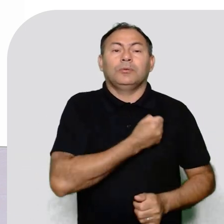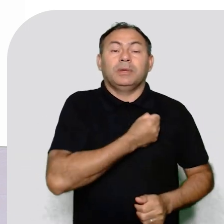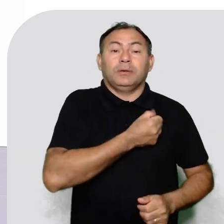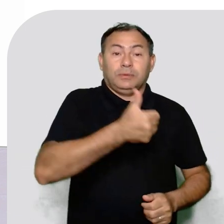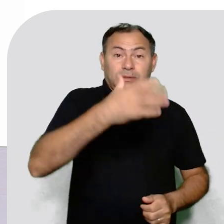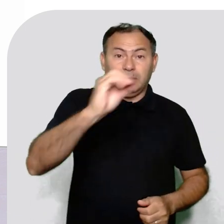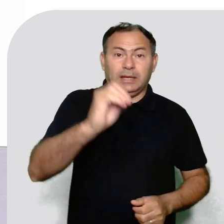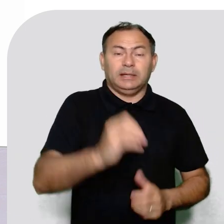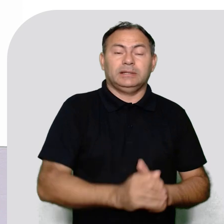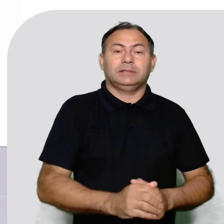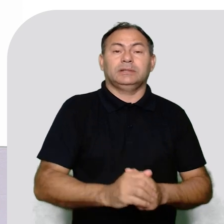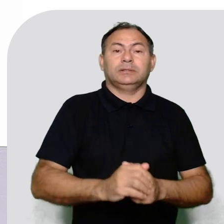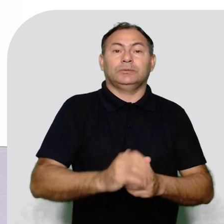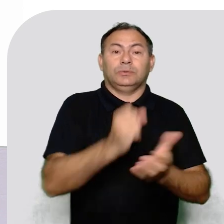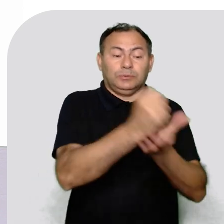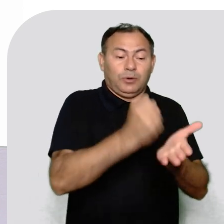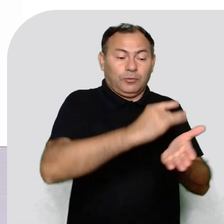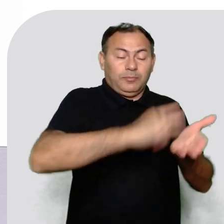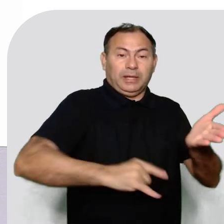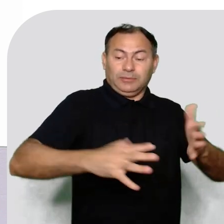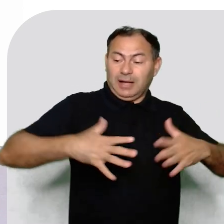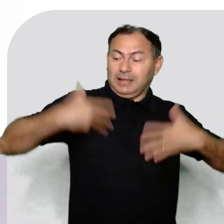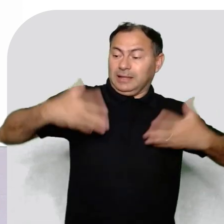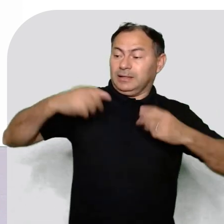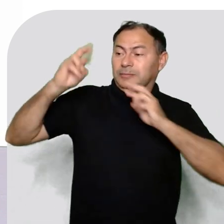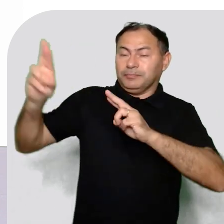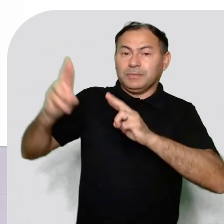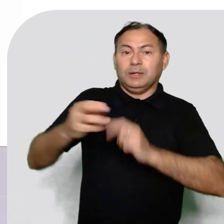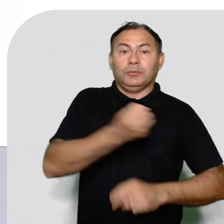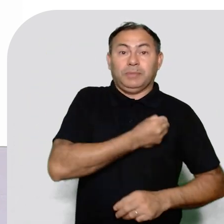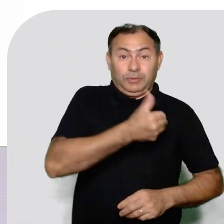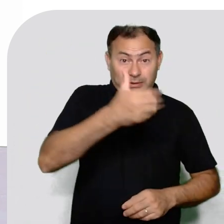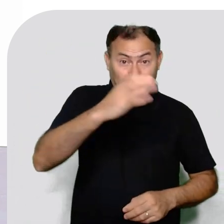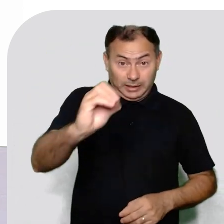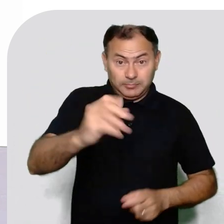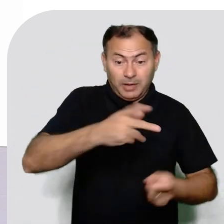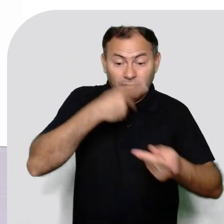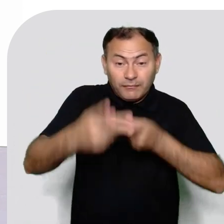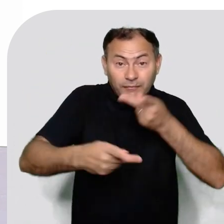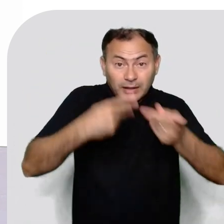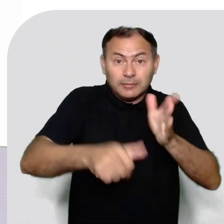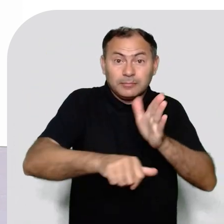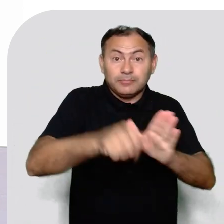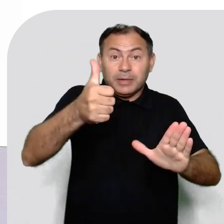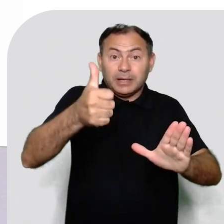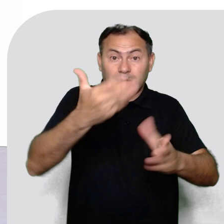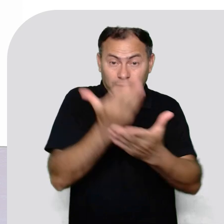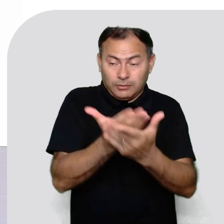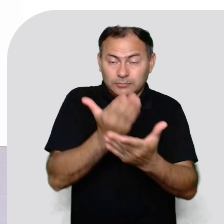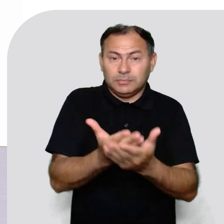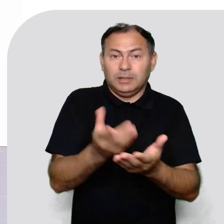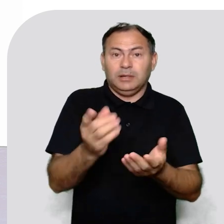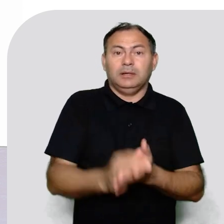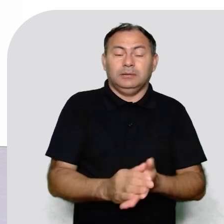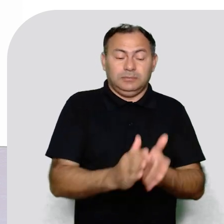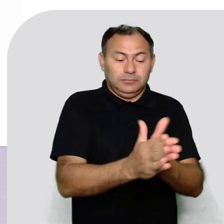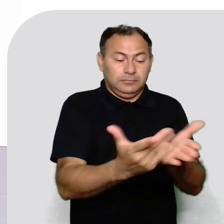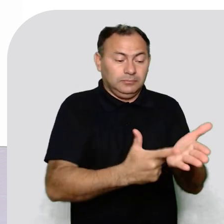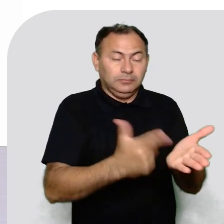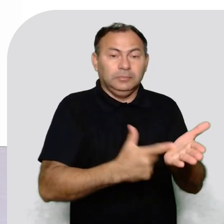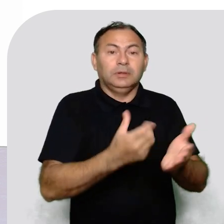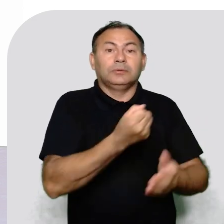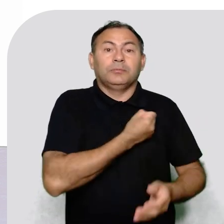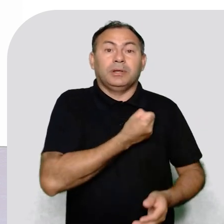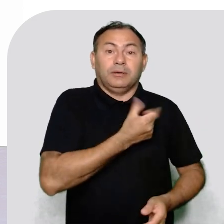número 10 da Gaudium et Spes, justamente como falávamos na primeira aula. Esse